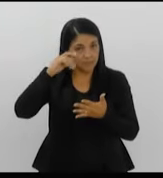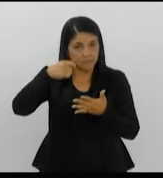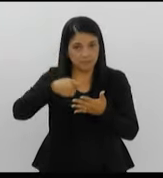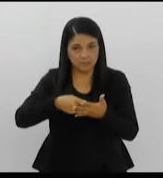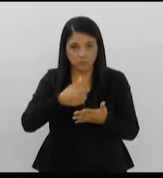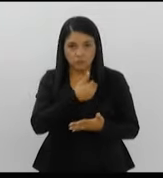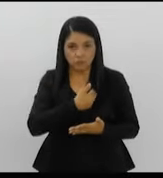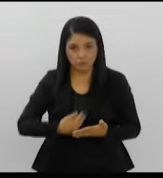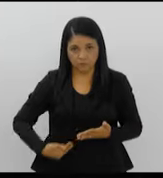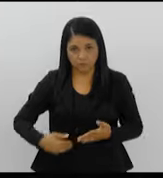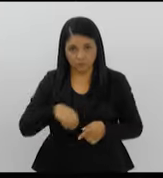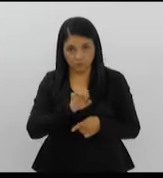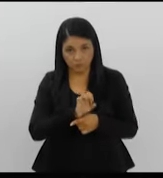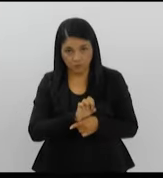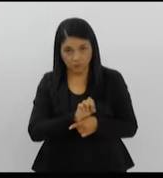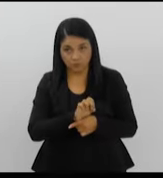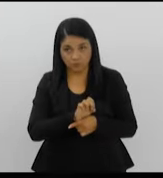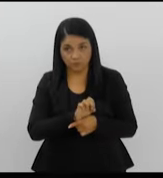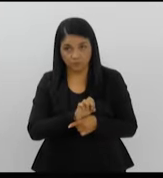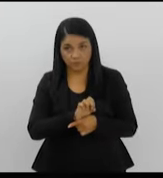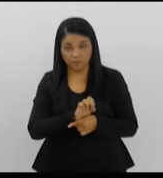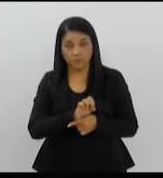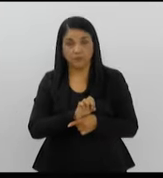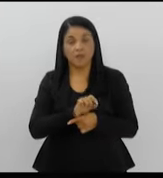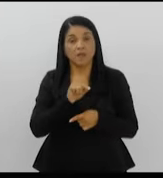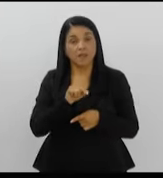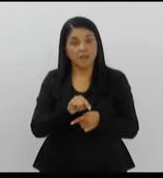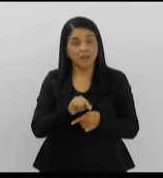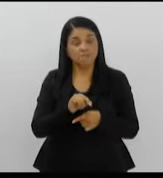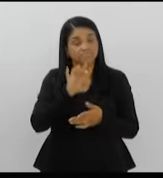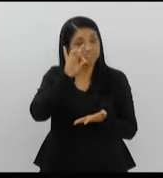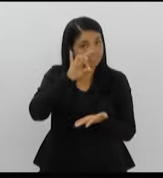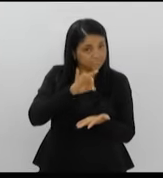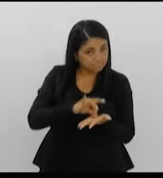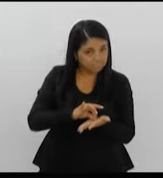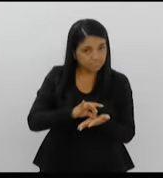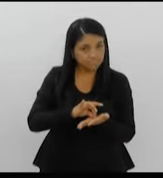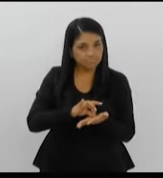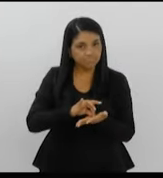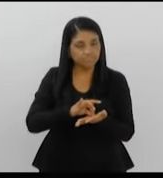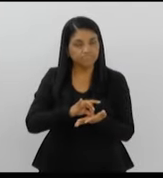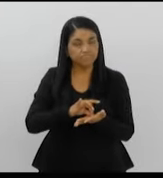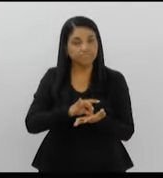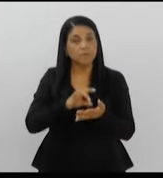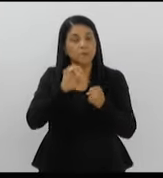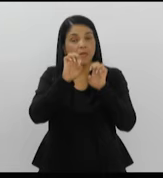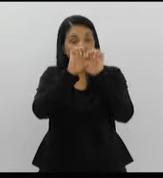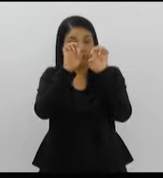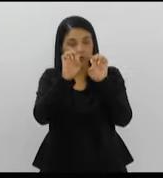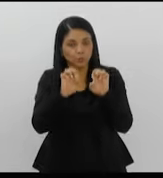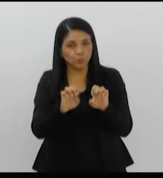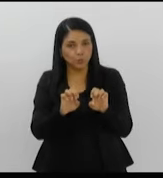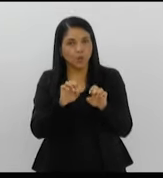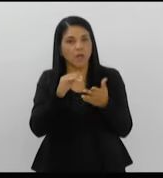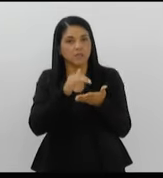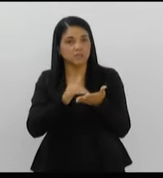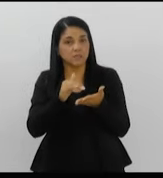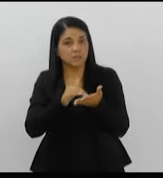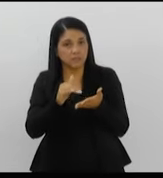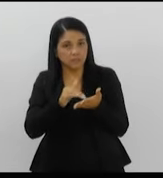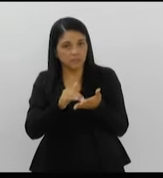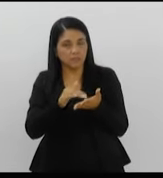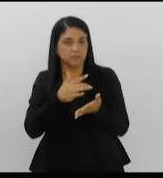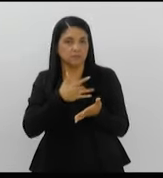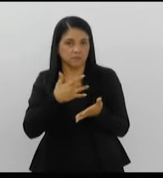governo do Estado, ela servia efetivamente para estruturar a secretaria de